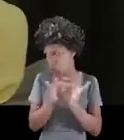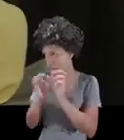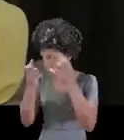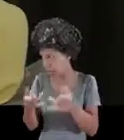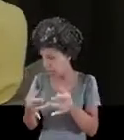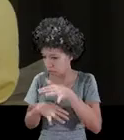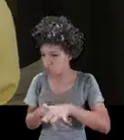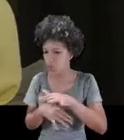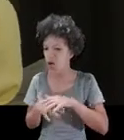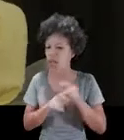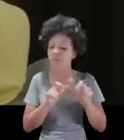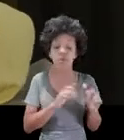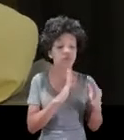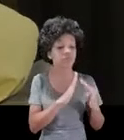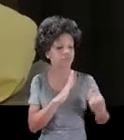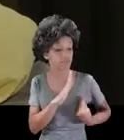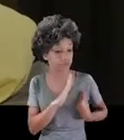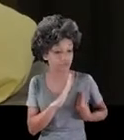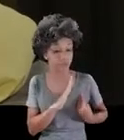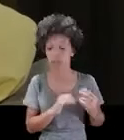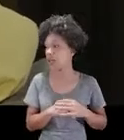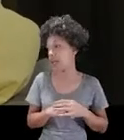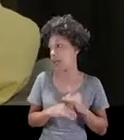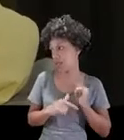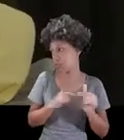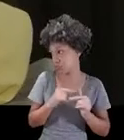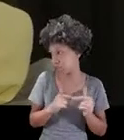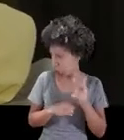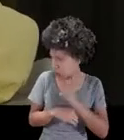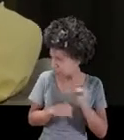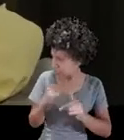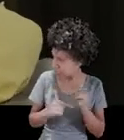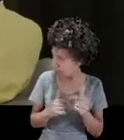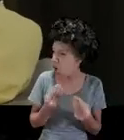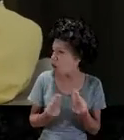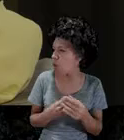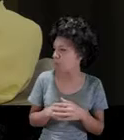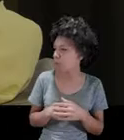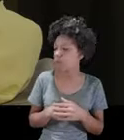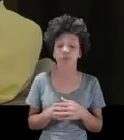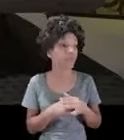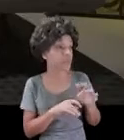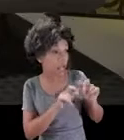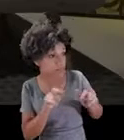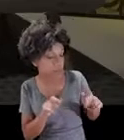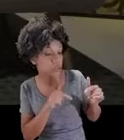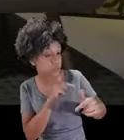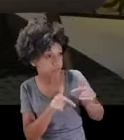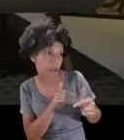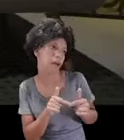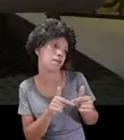para a gente contextualizar as pessoas Então elas estão na casa delas que ou na tela você não trabalha as conseguem trabalhar como é que tá isso